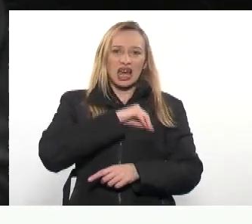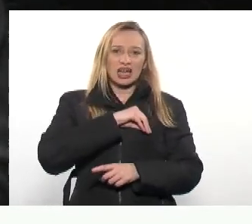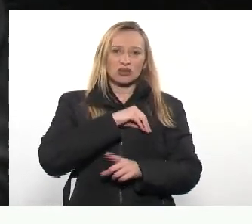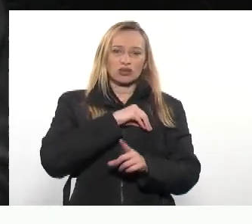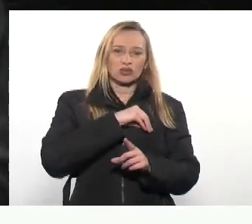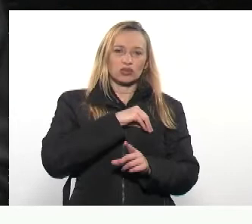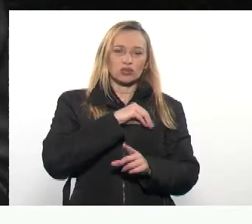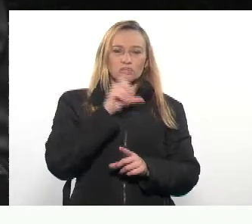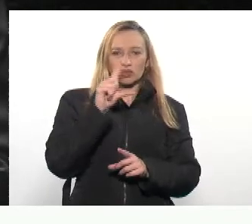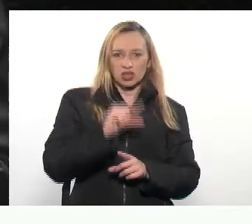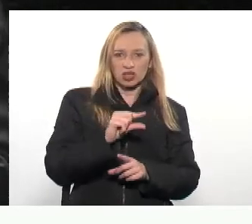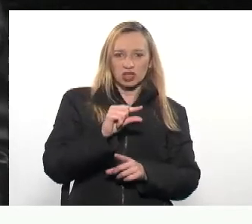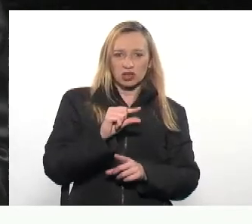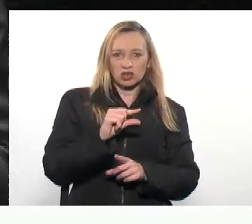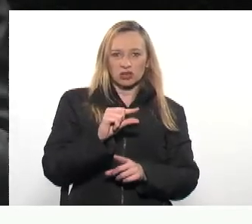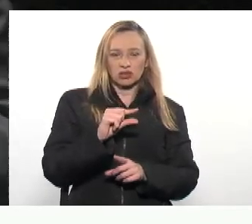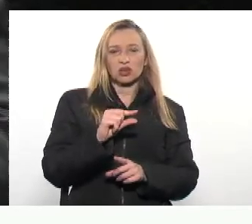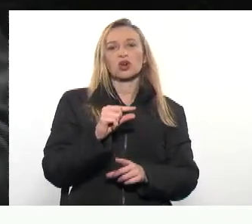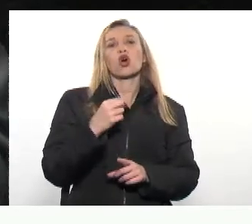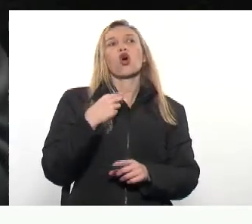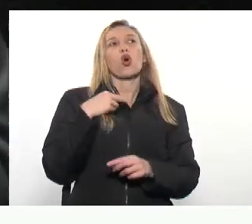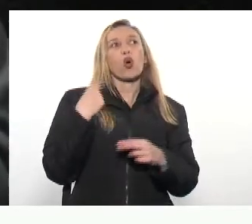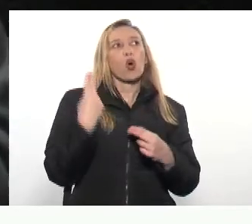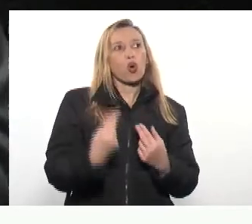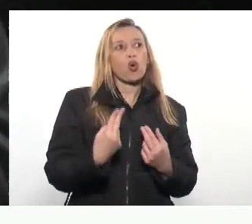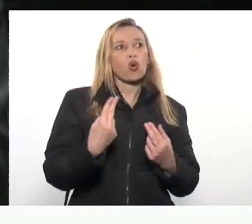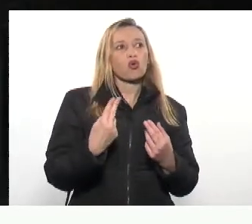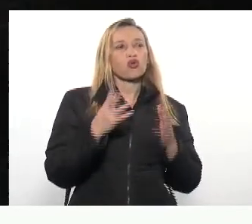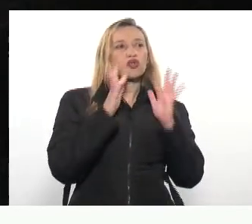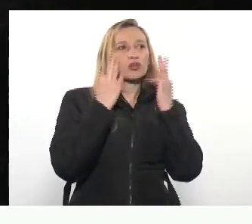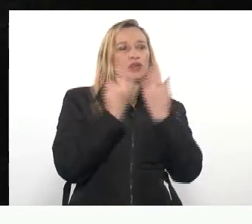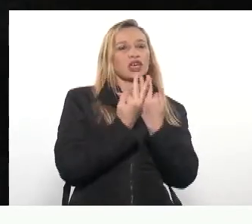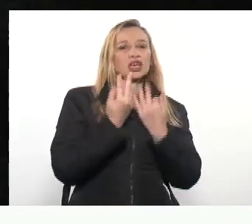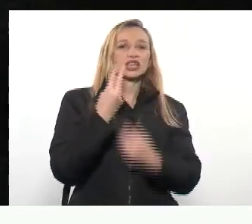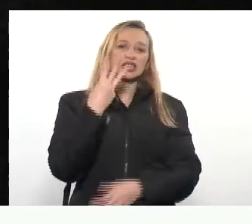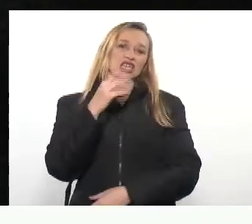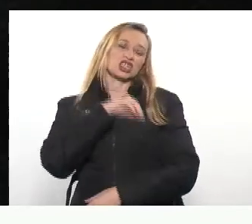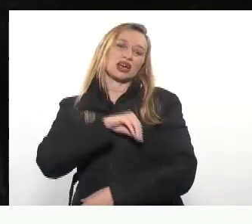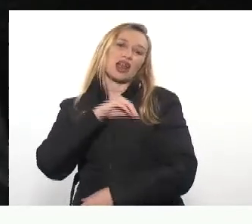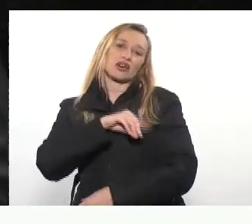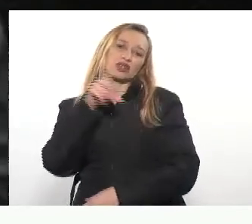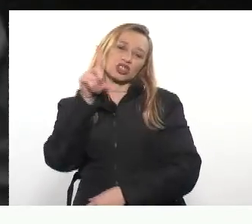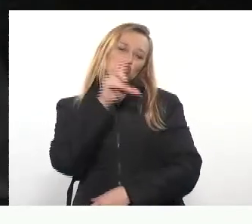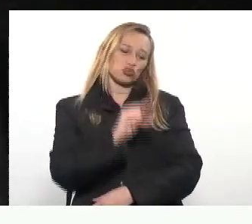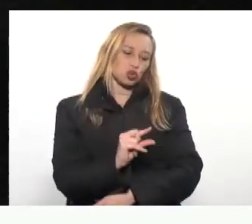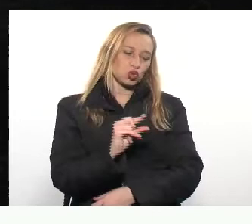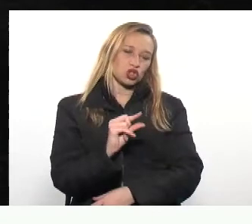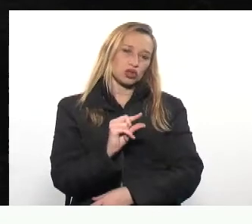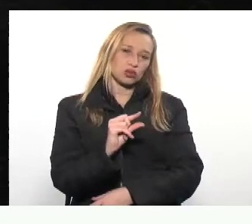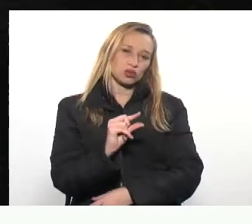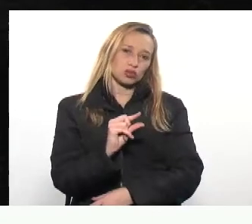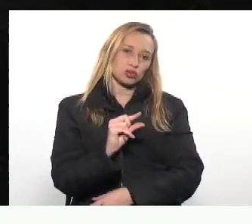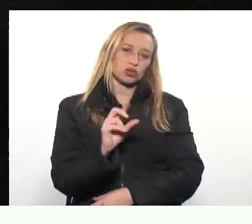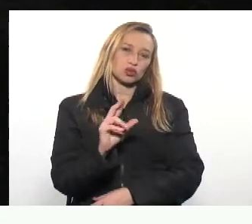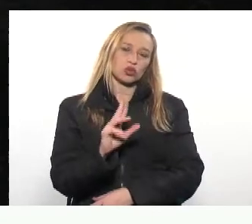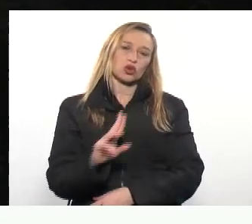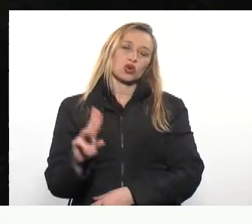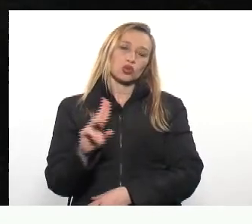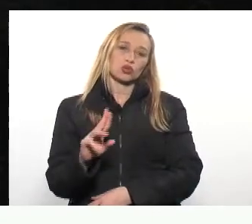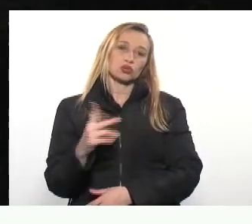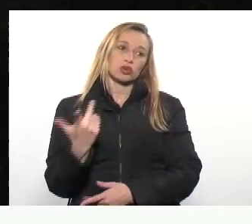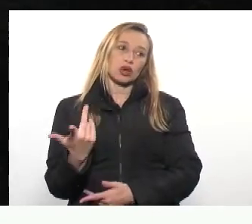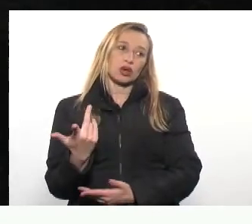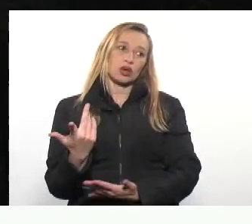total familiar de até 3 salários, quer dizer, você reduziria muito o escopo do Rio de Janeiro. Você ia